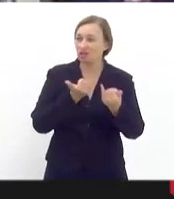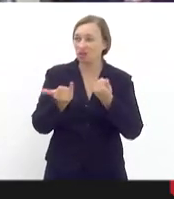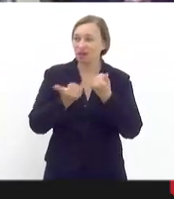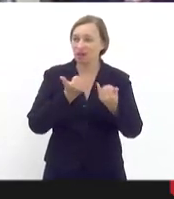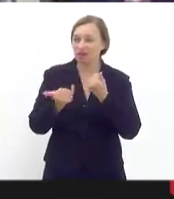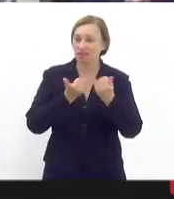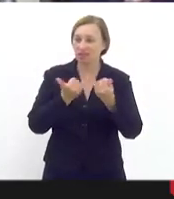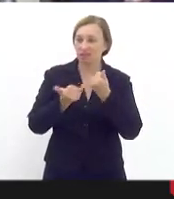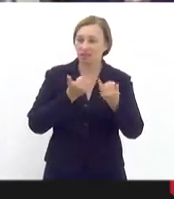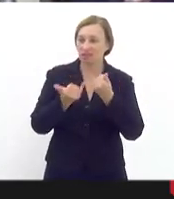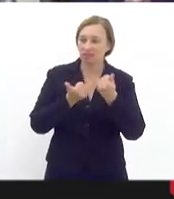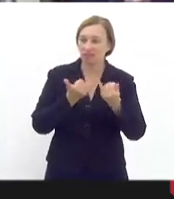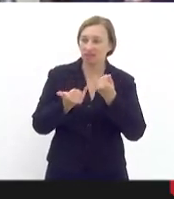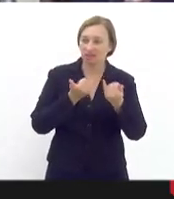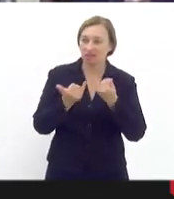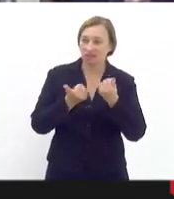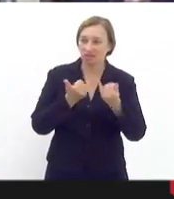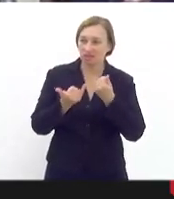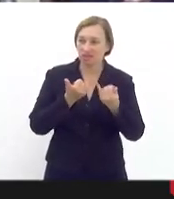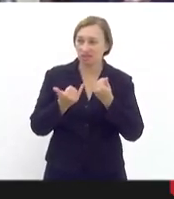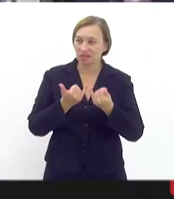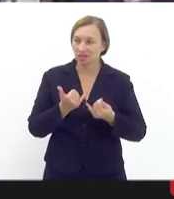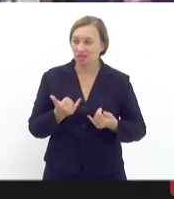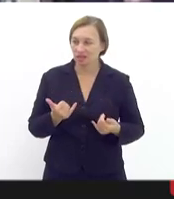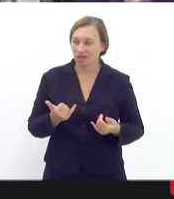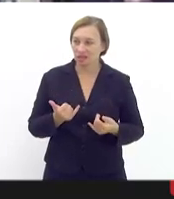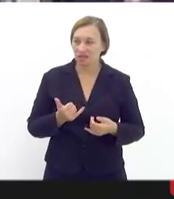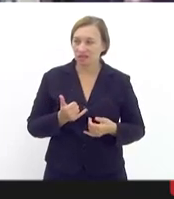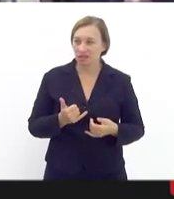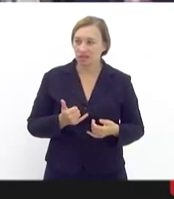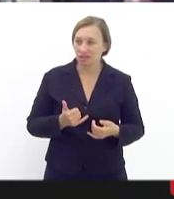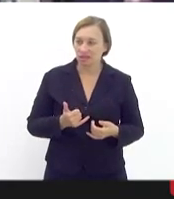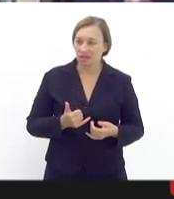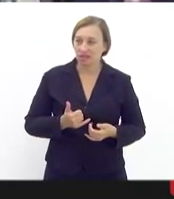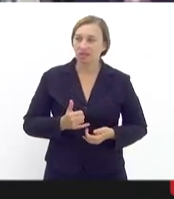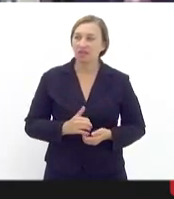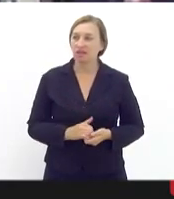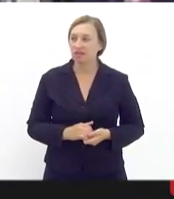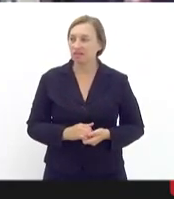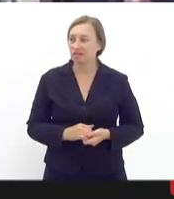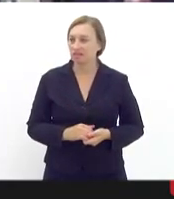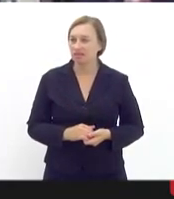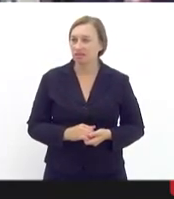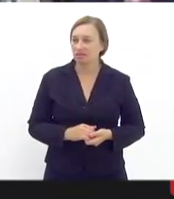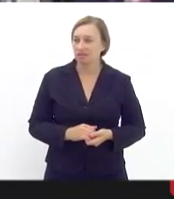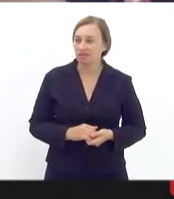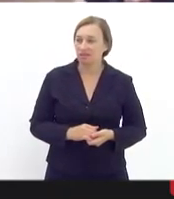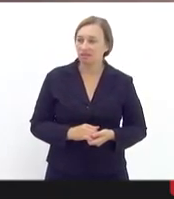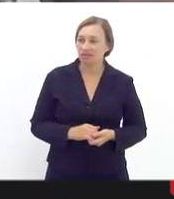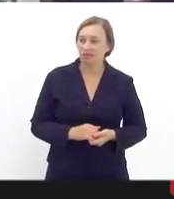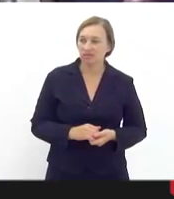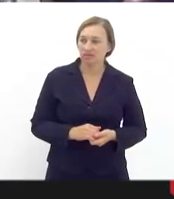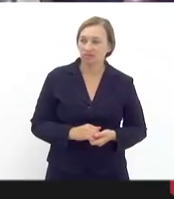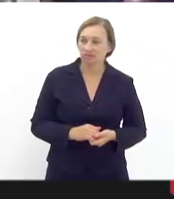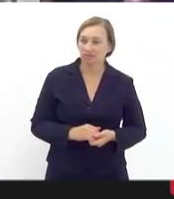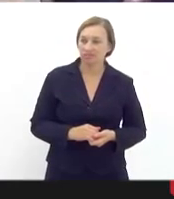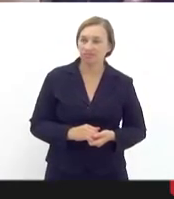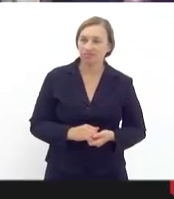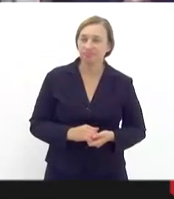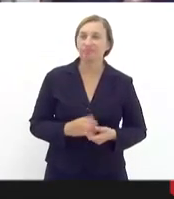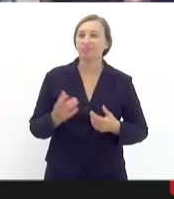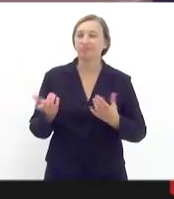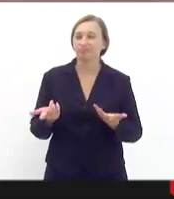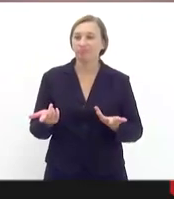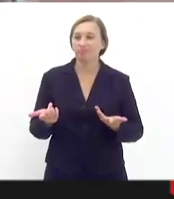fez esse resumo aqui, que eu adorei também a maneira como vocês colocaram, né? Conteúdo enganoso,